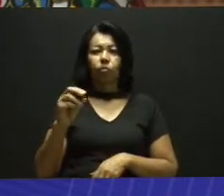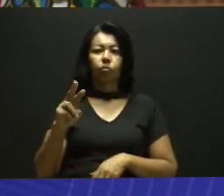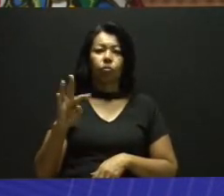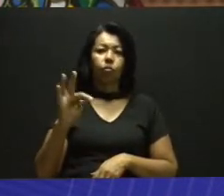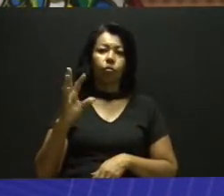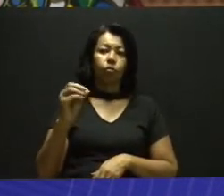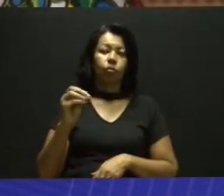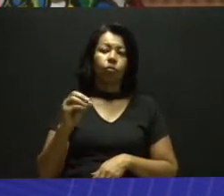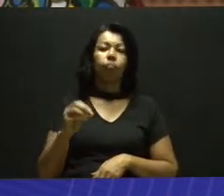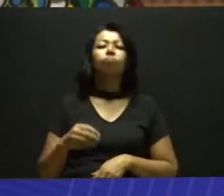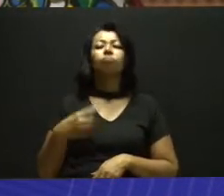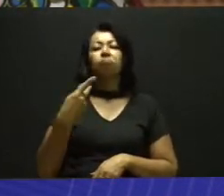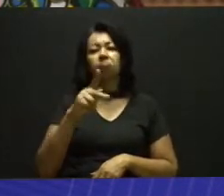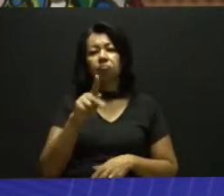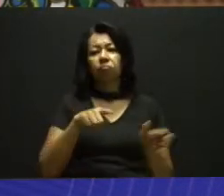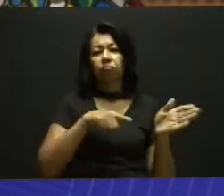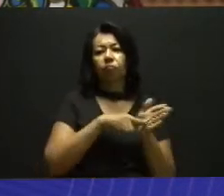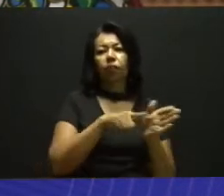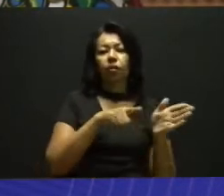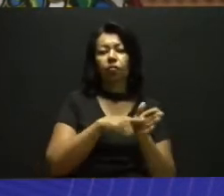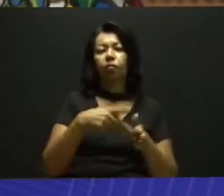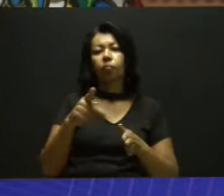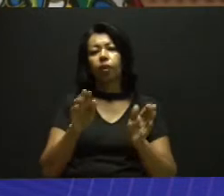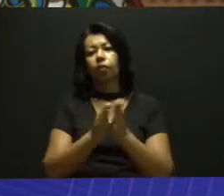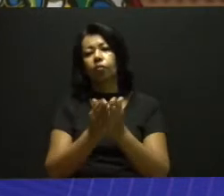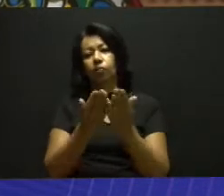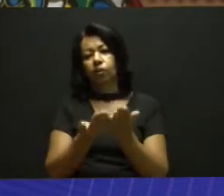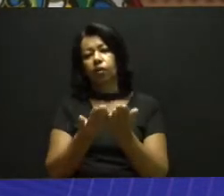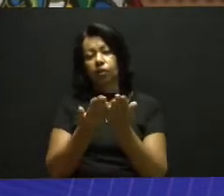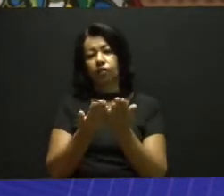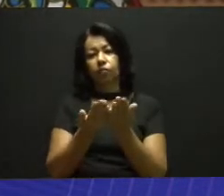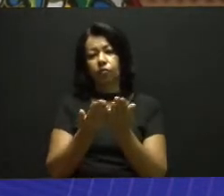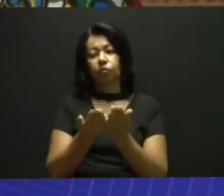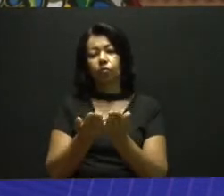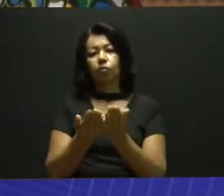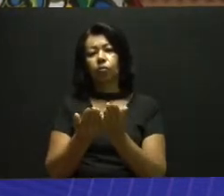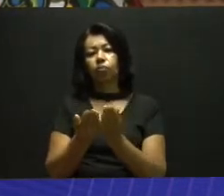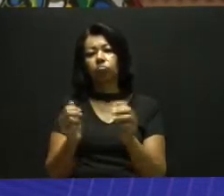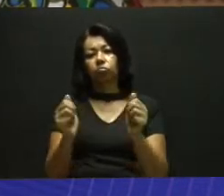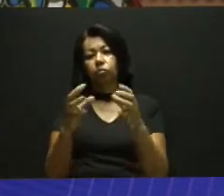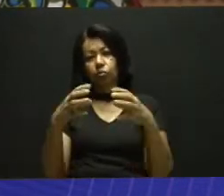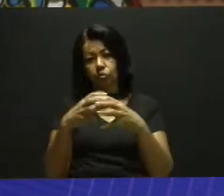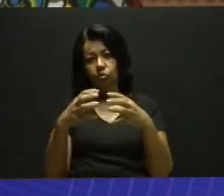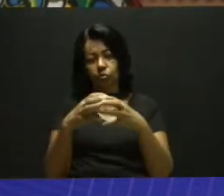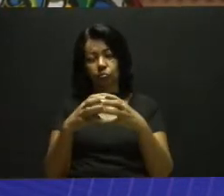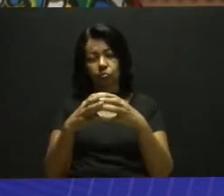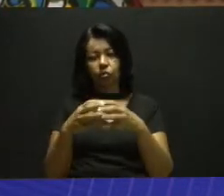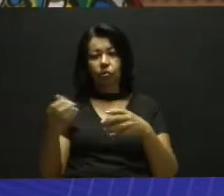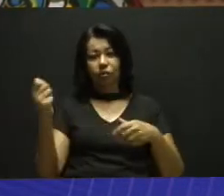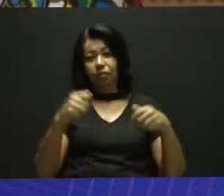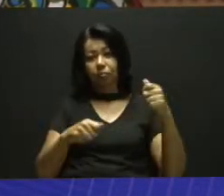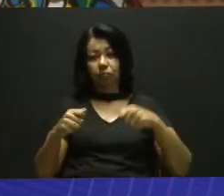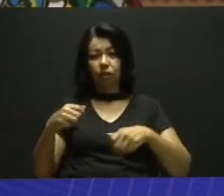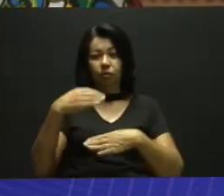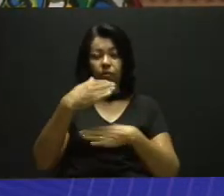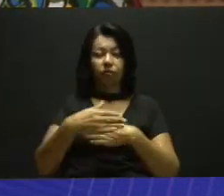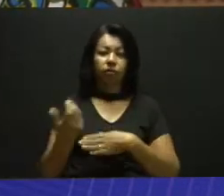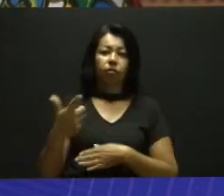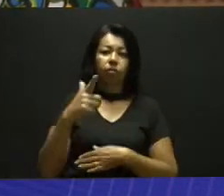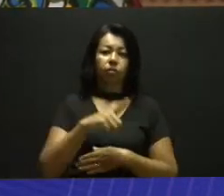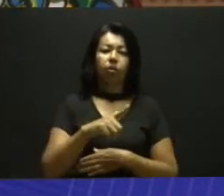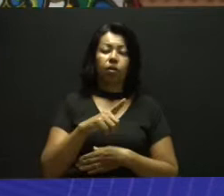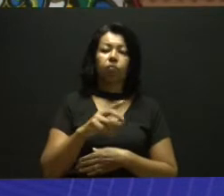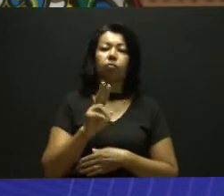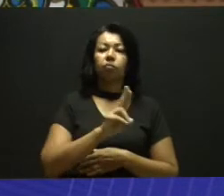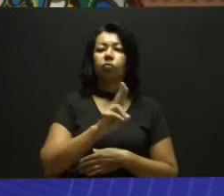base de pesquisa biográfica para o livro linhas de frente das bandas marciais de são paulo do renomado especialista no